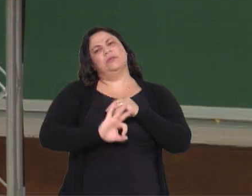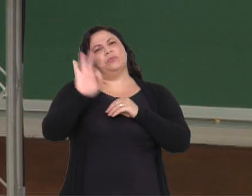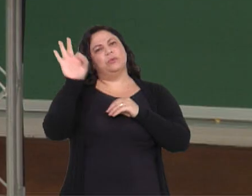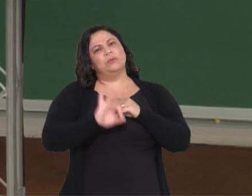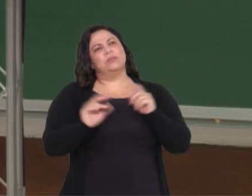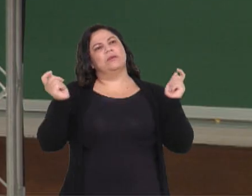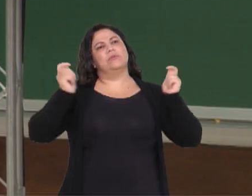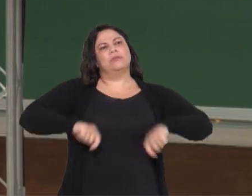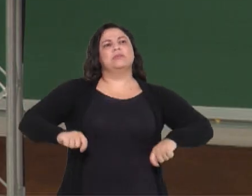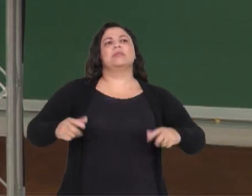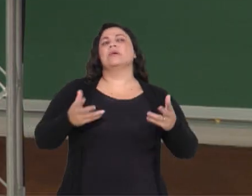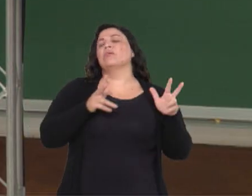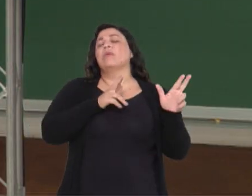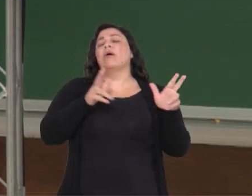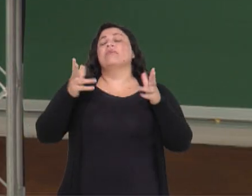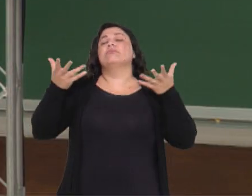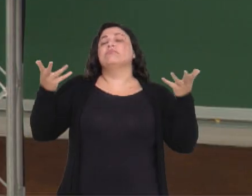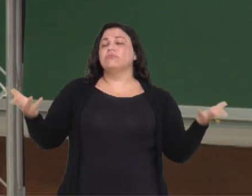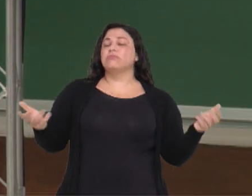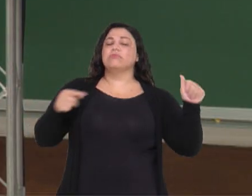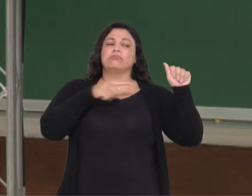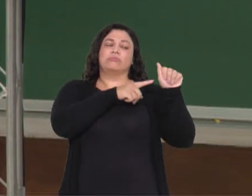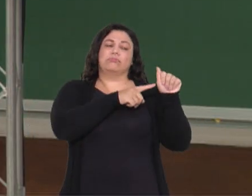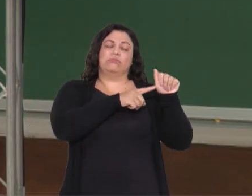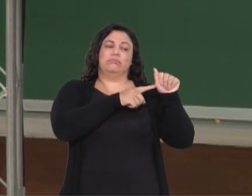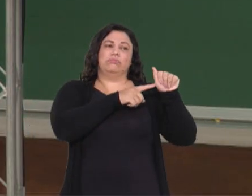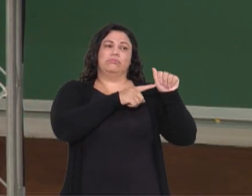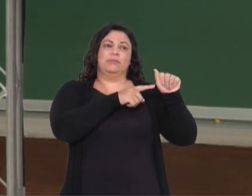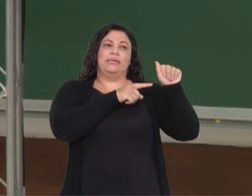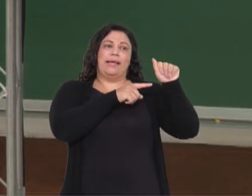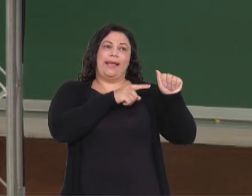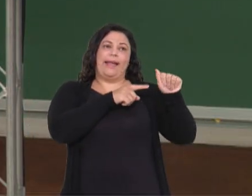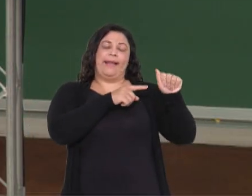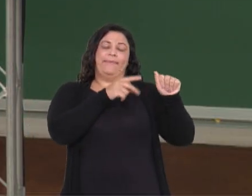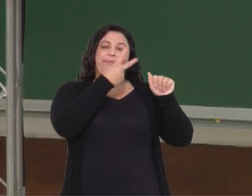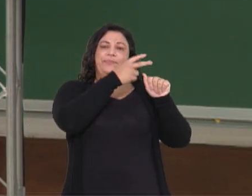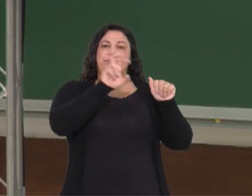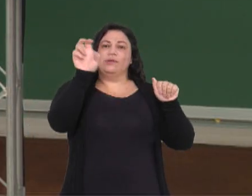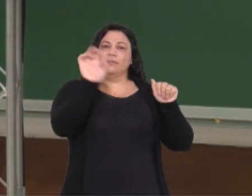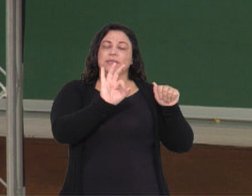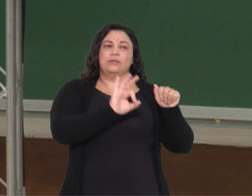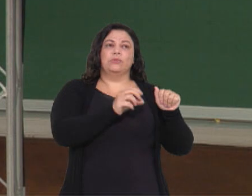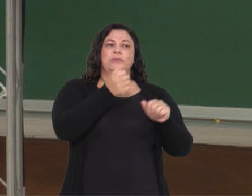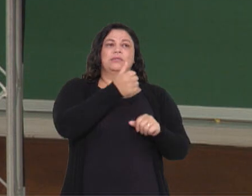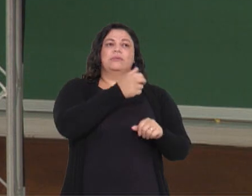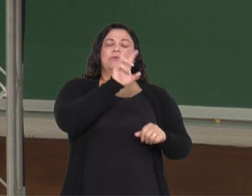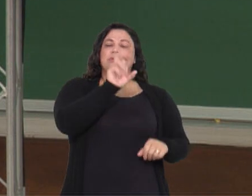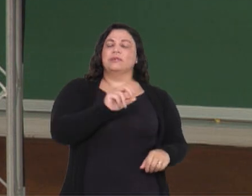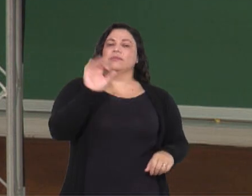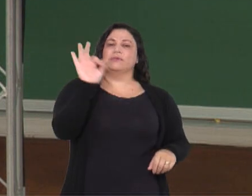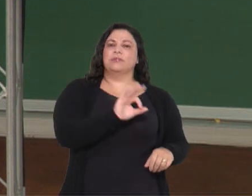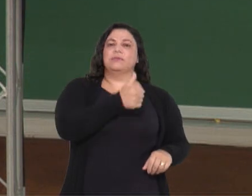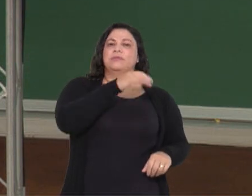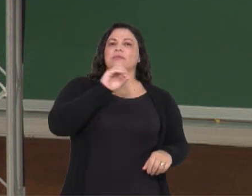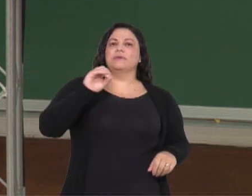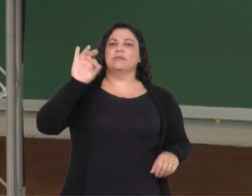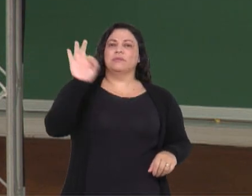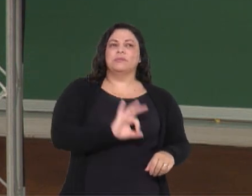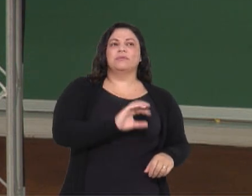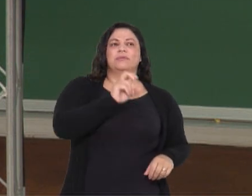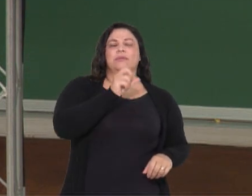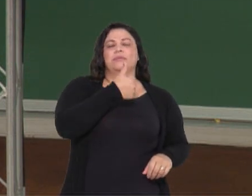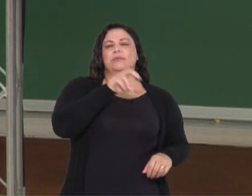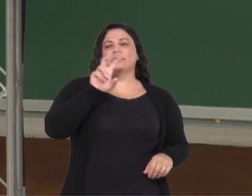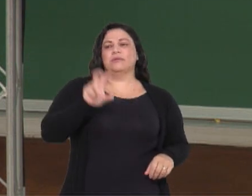a... Aqui nós temos 4 alternativas. 25%, 50%, 100% e